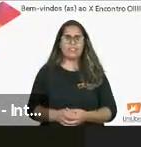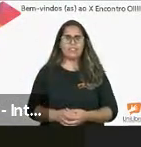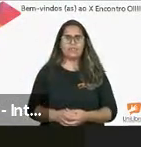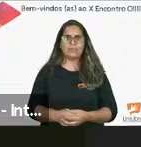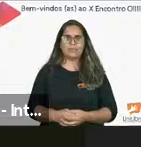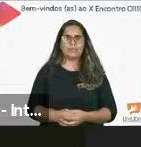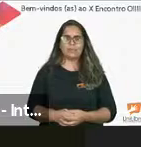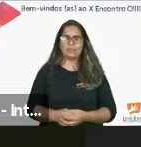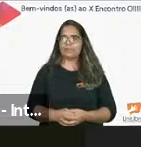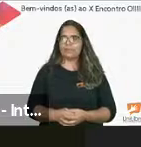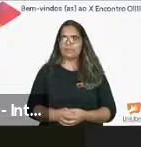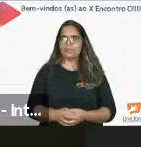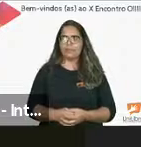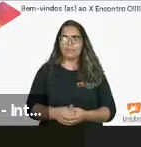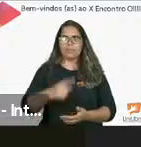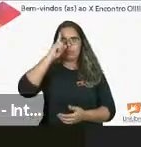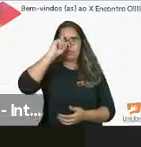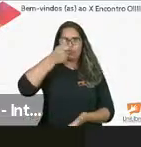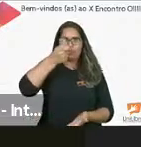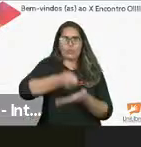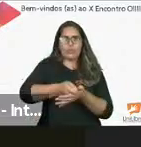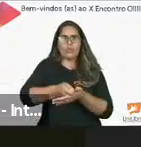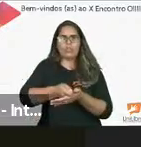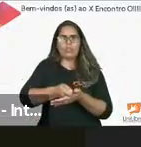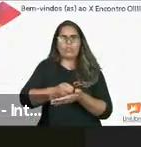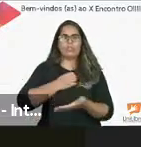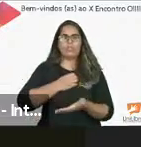Então, Paulo Freire foi preso